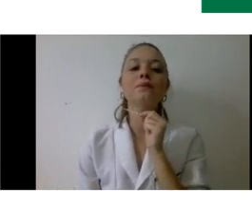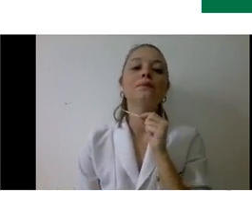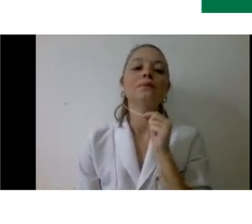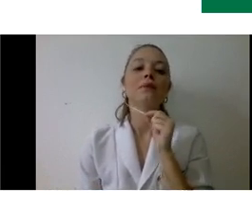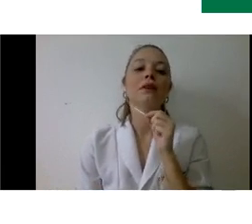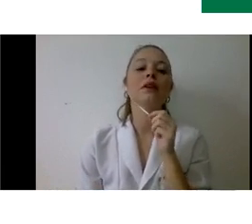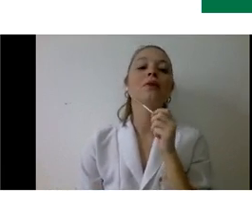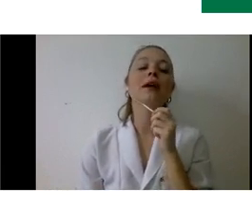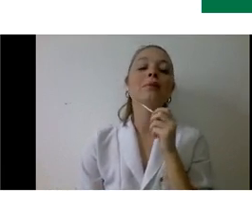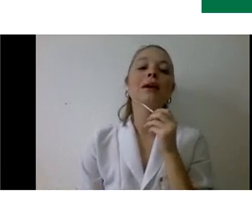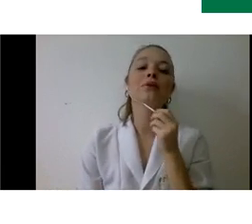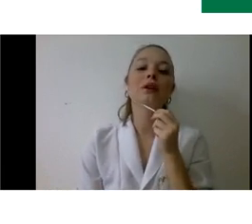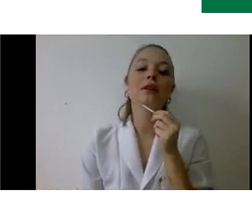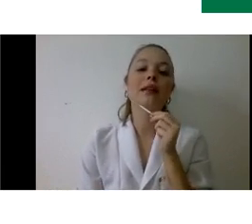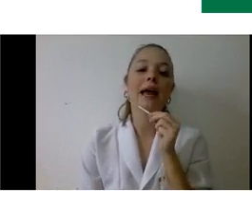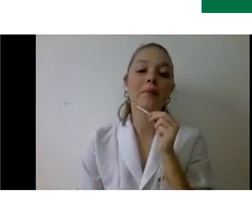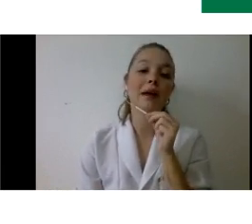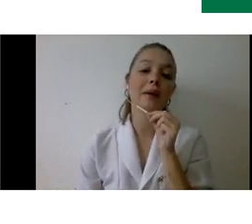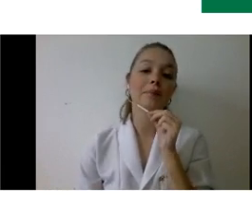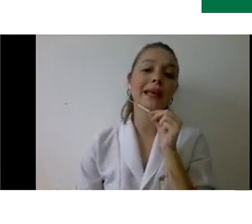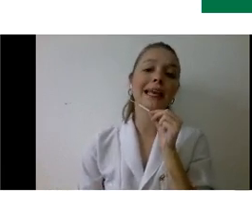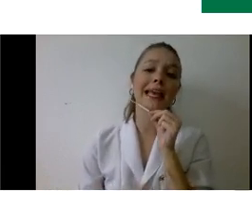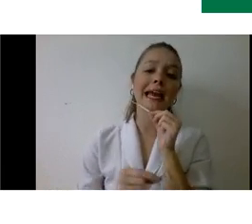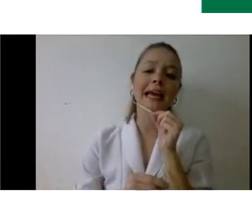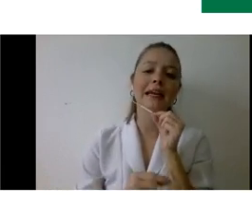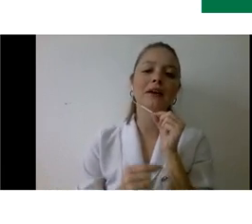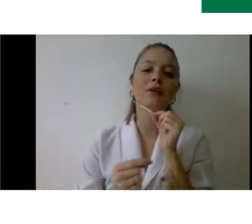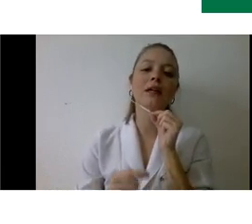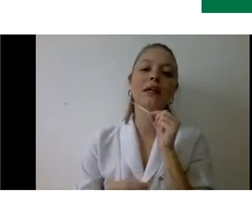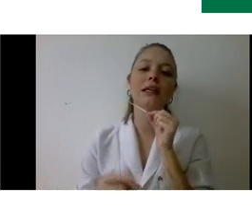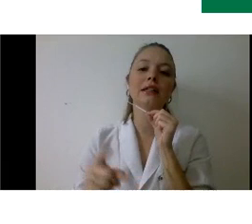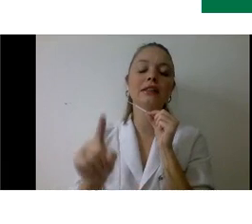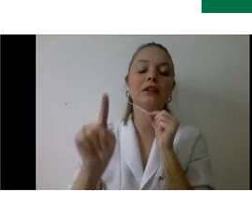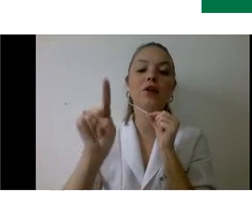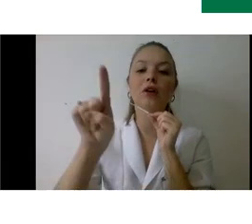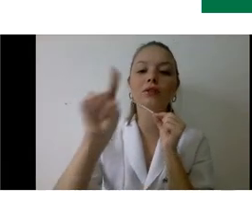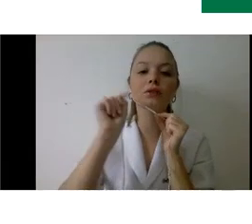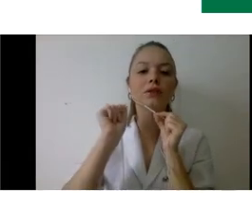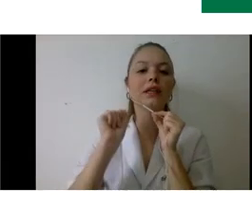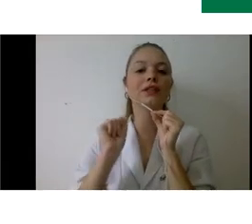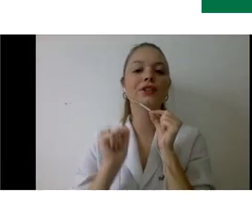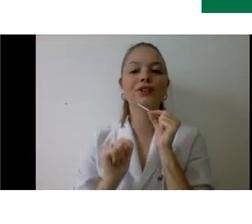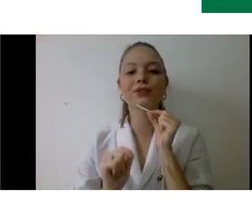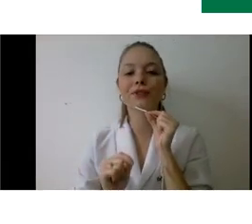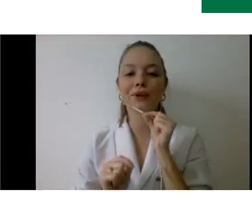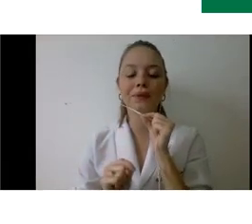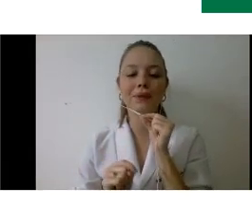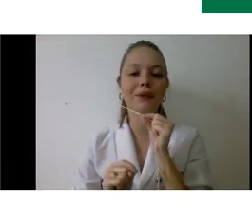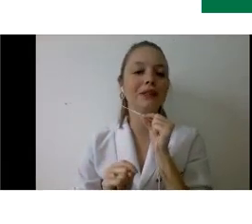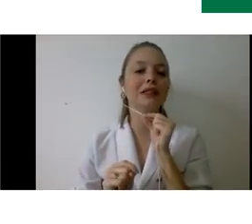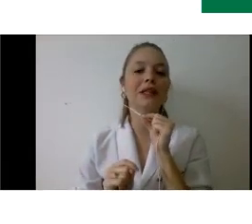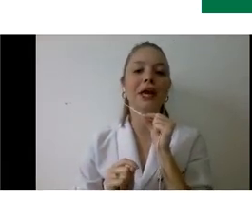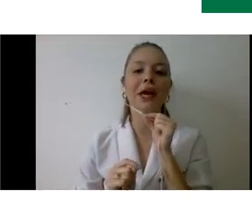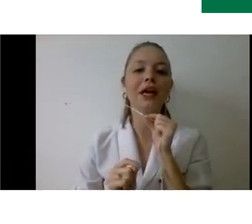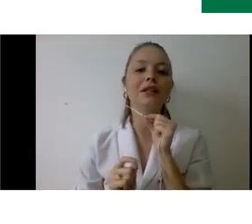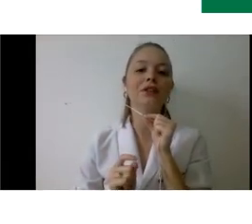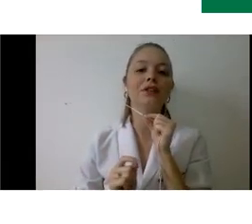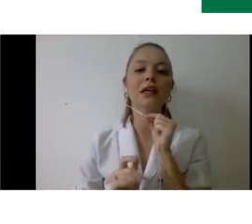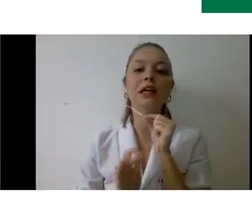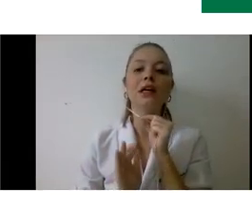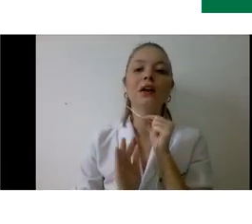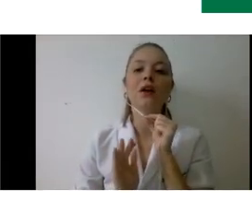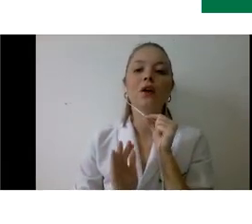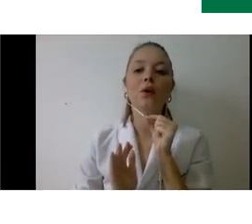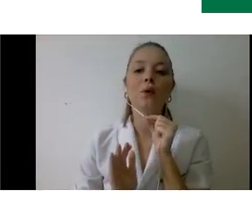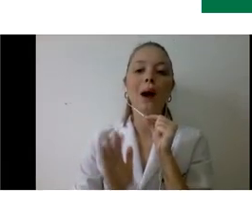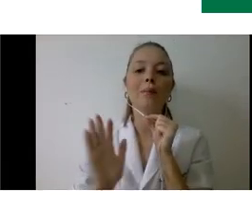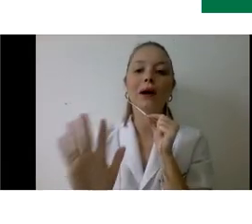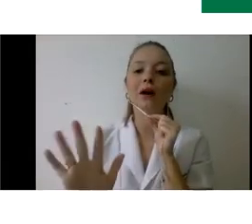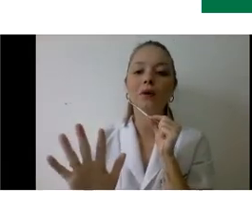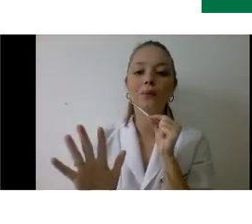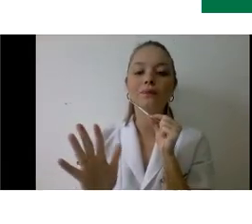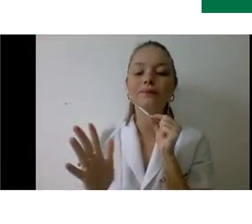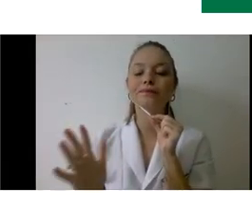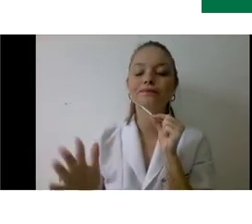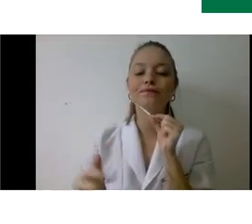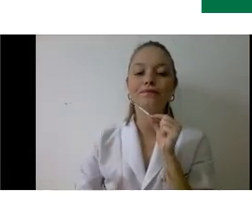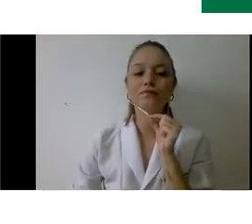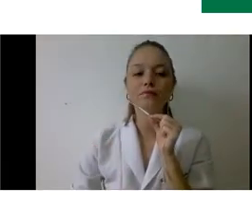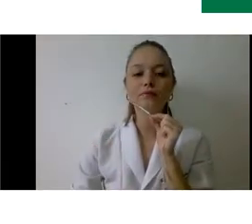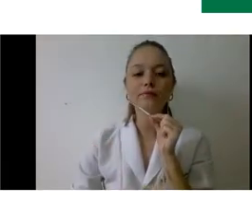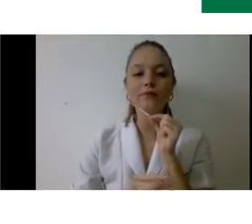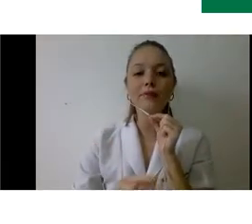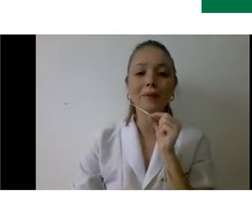bom? Então, queimadura térmica pequena, quando a criança encosta o dedinho em alguma coisa quente, né? Ou a